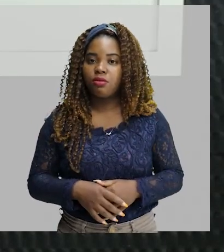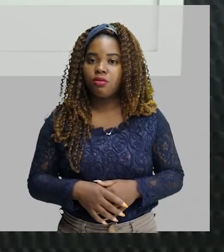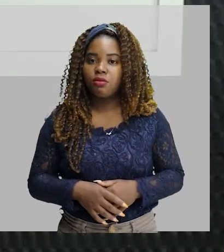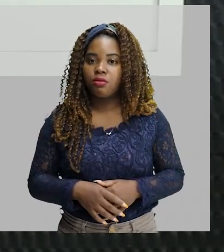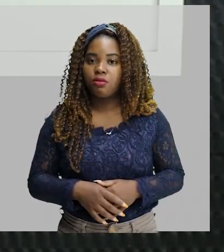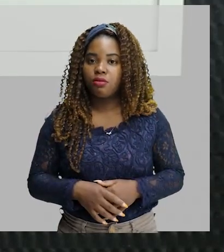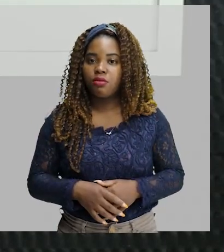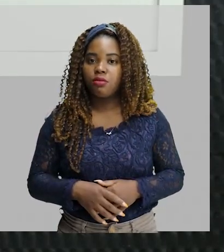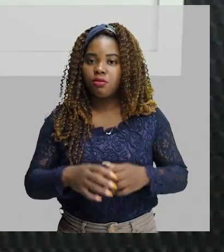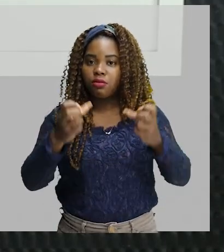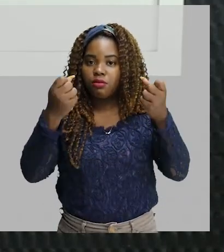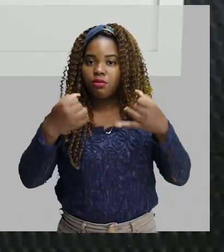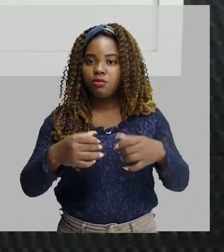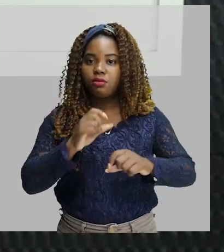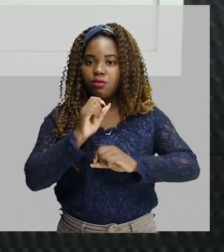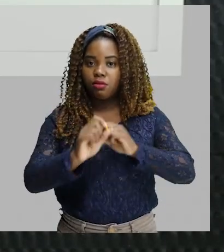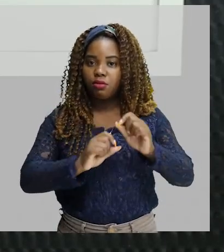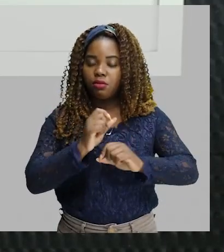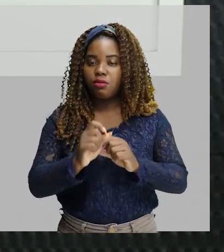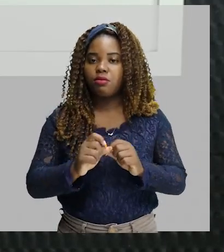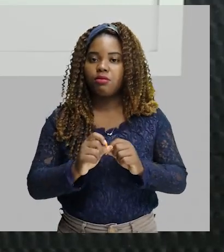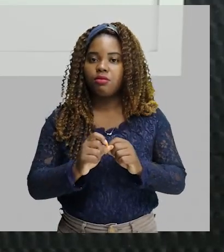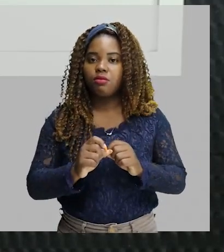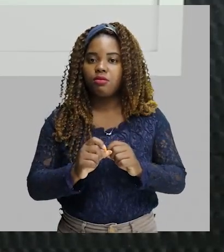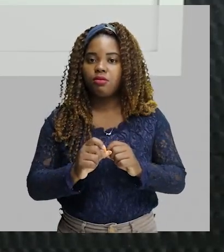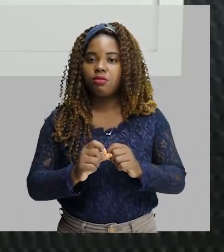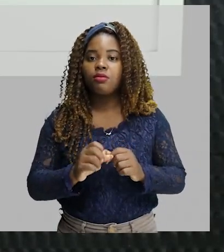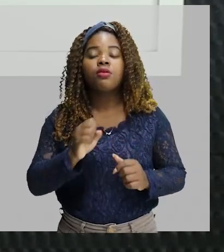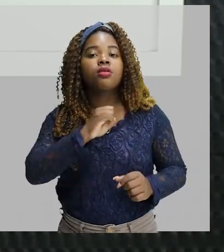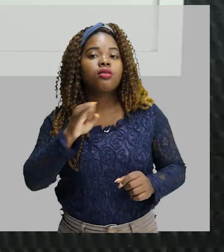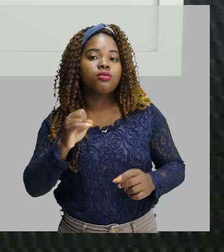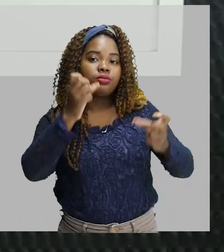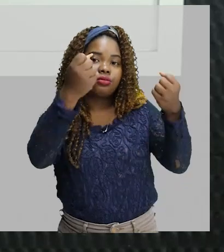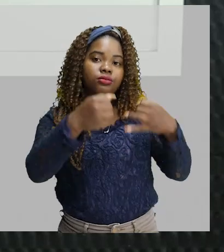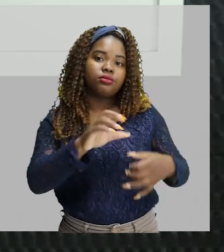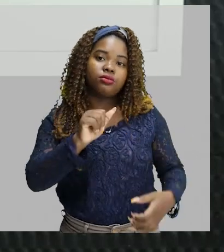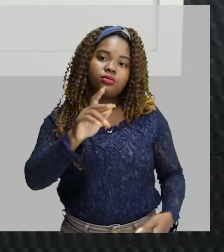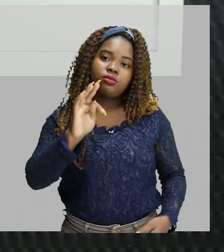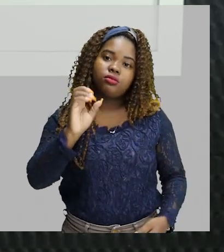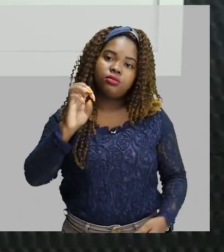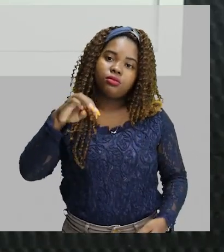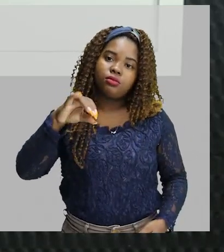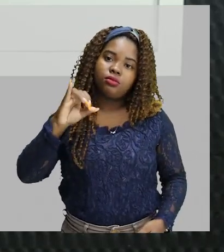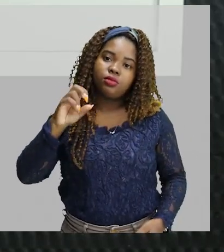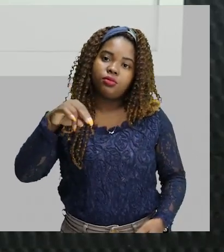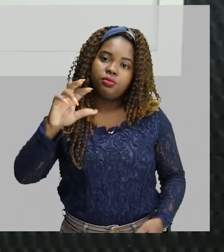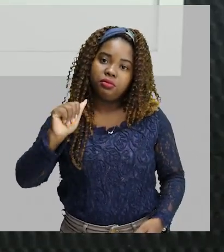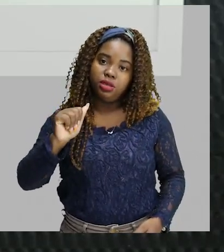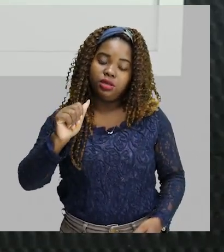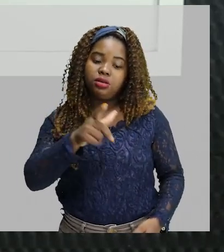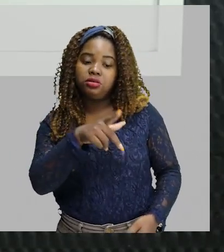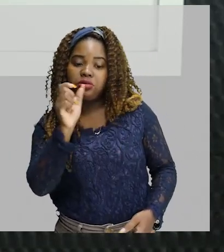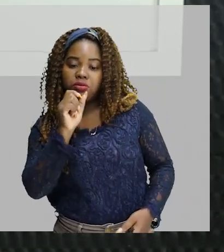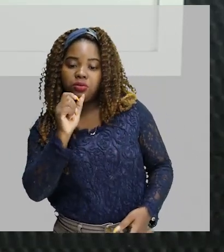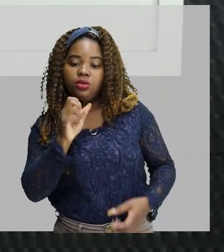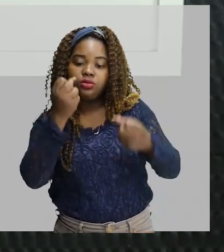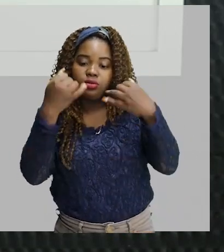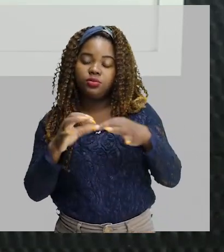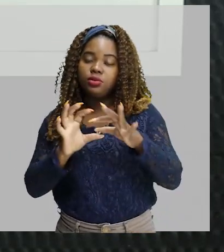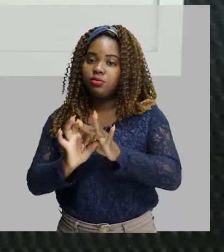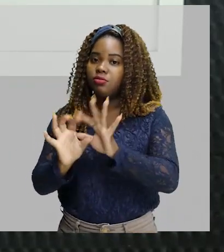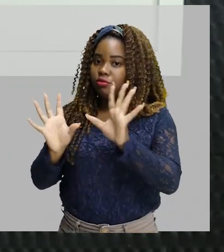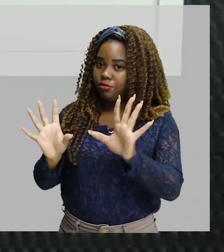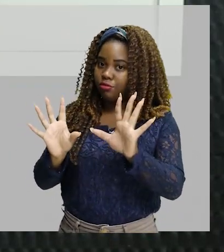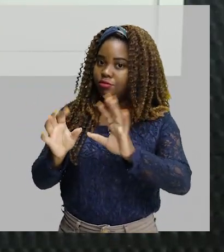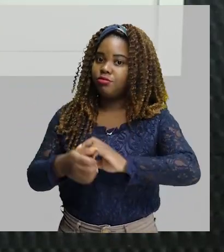de liberdade, certo? Então aqui nós encontramos a liberdade dentro da deontologia,